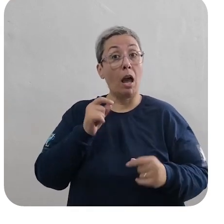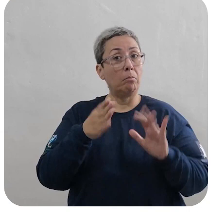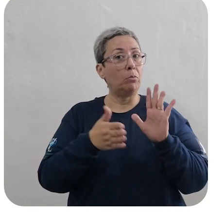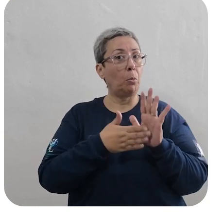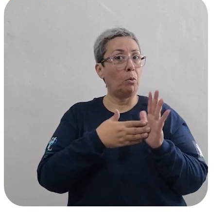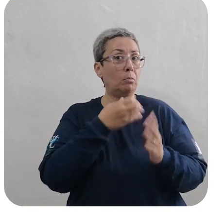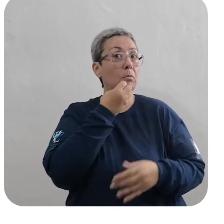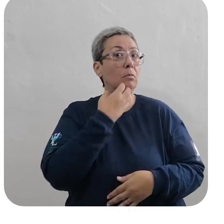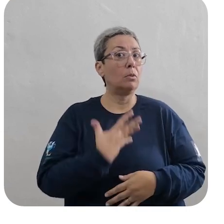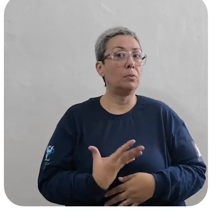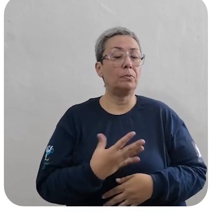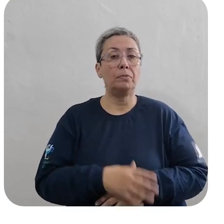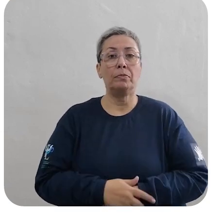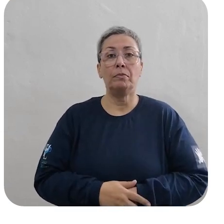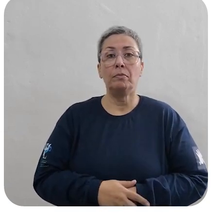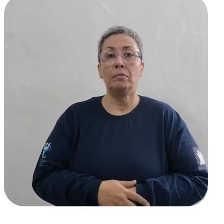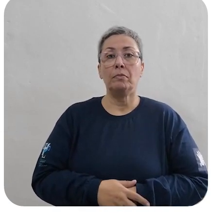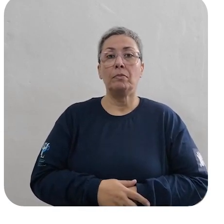boa proposta.